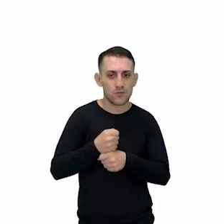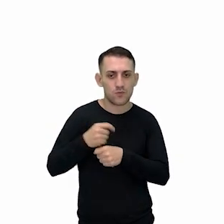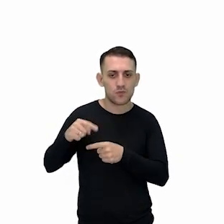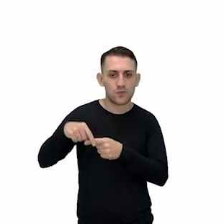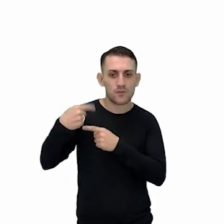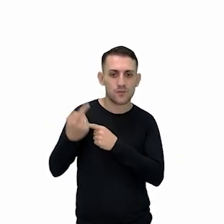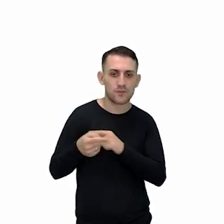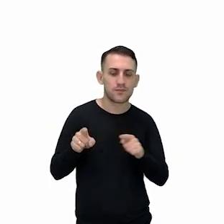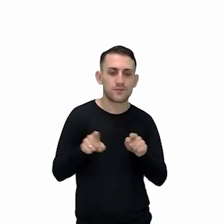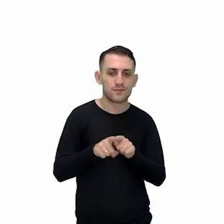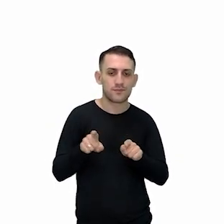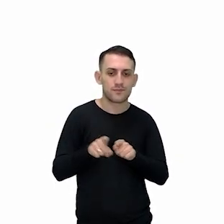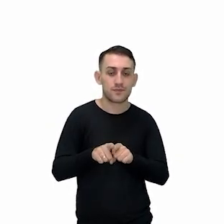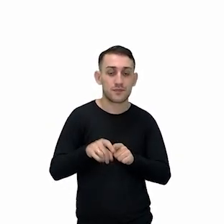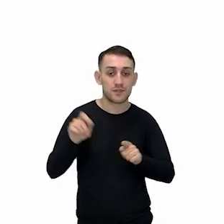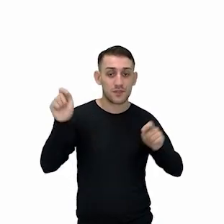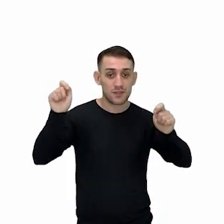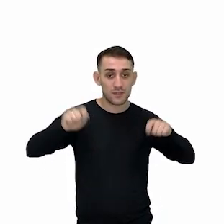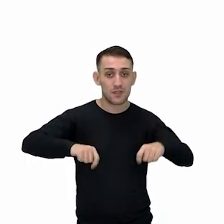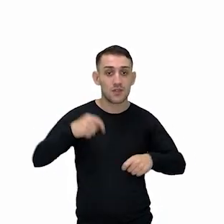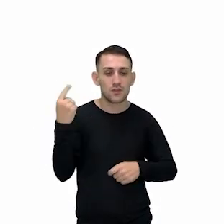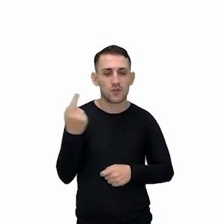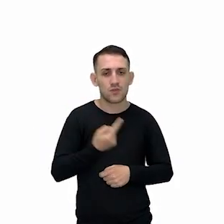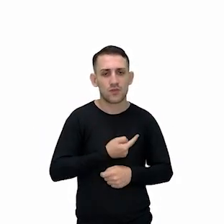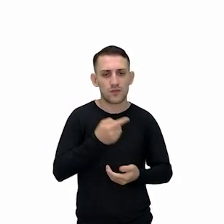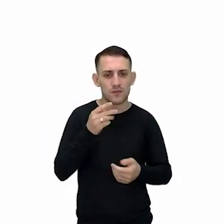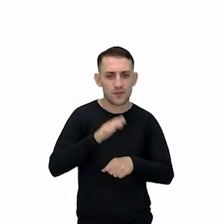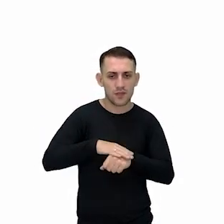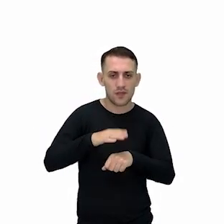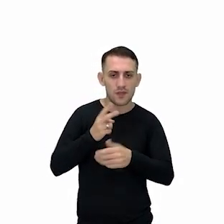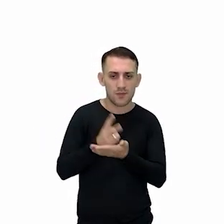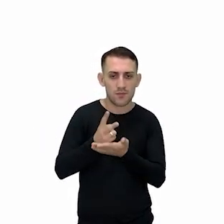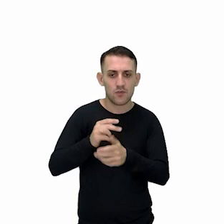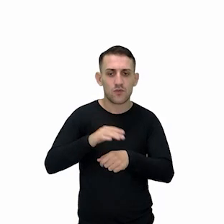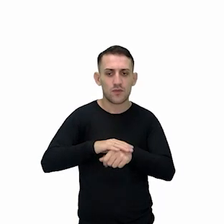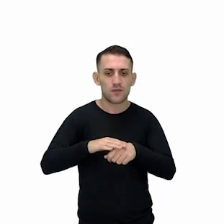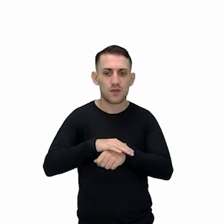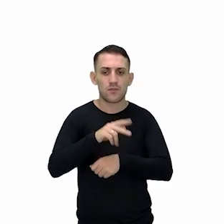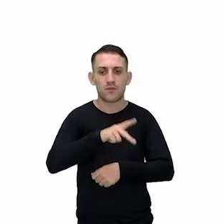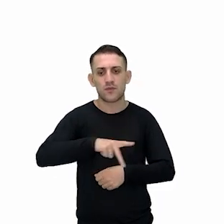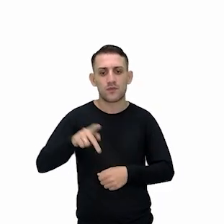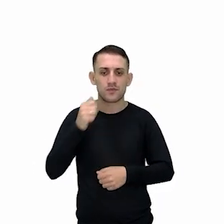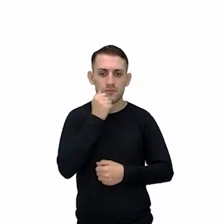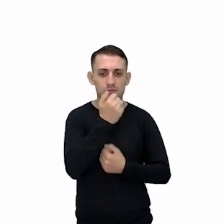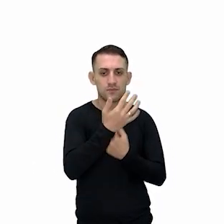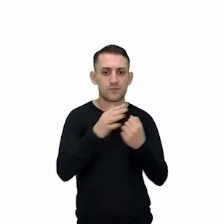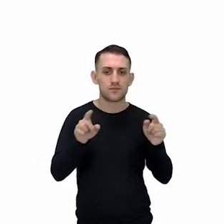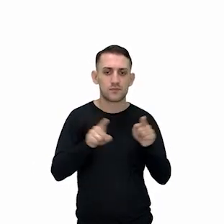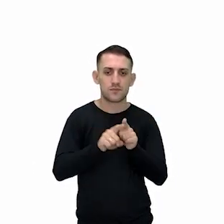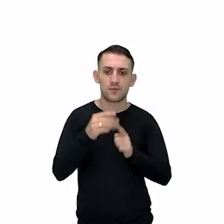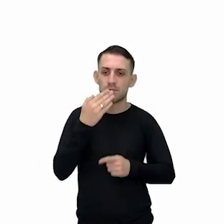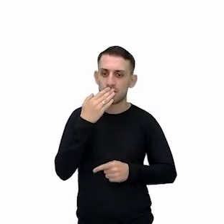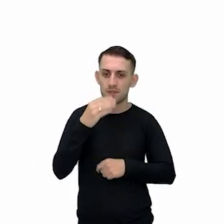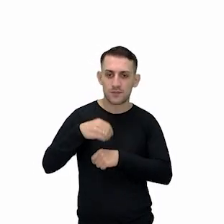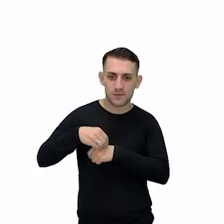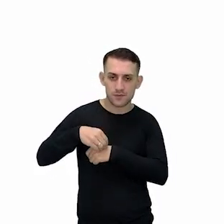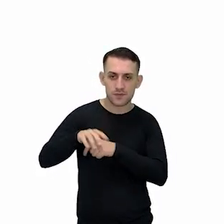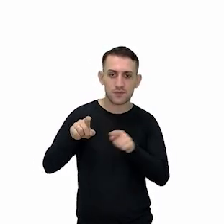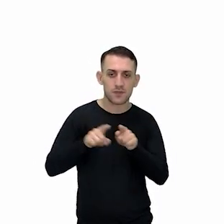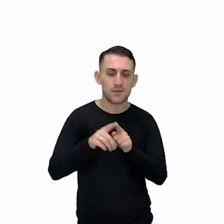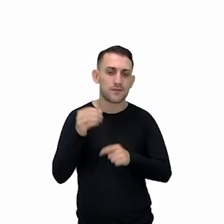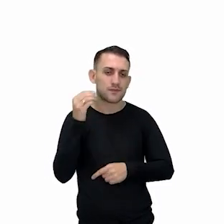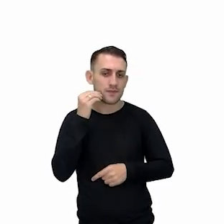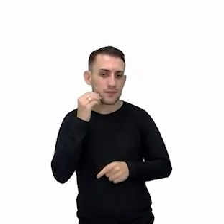ano. E, se possível, como sempre, conversem com outros professores da área de ciências da natureza, pedindo sugestões e